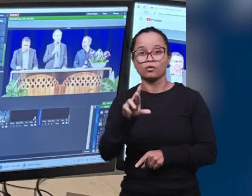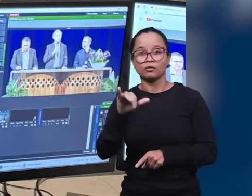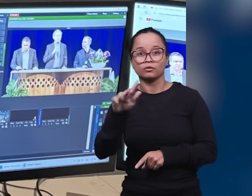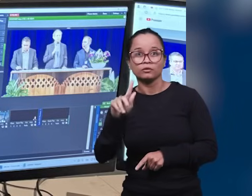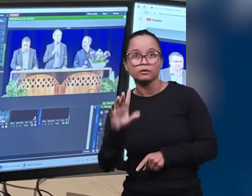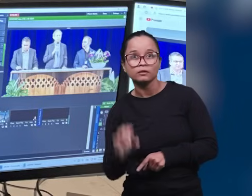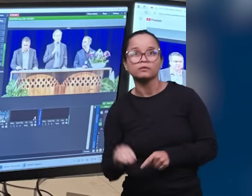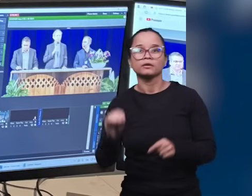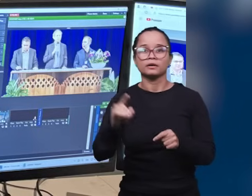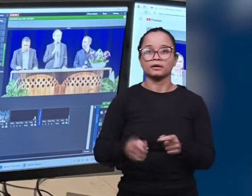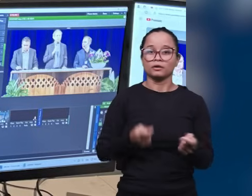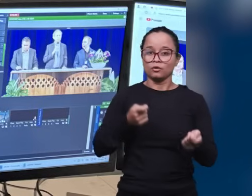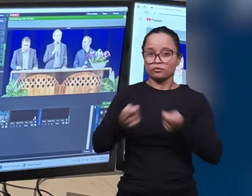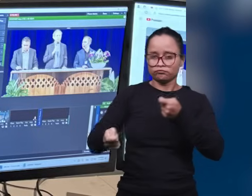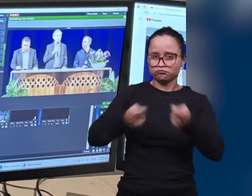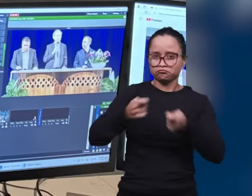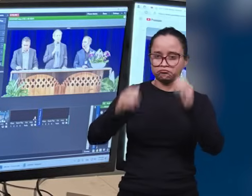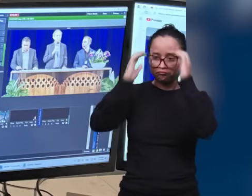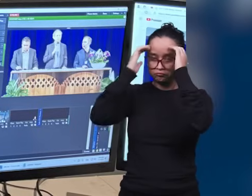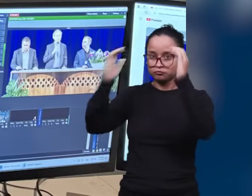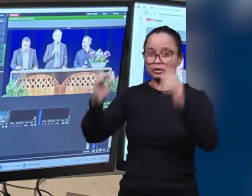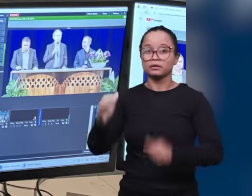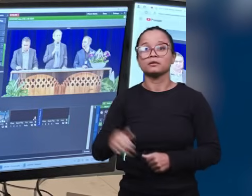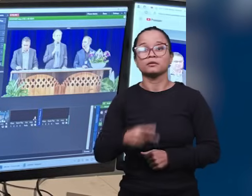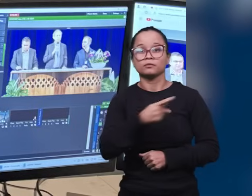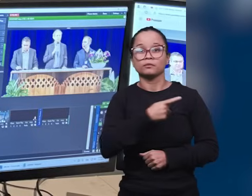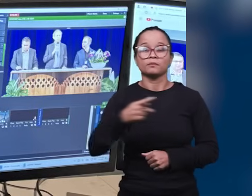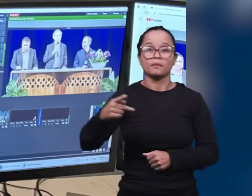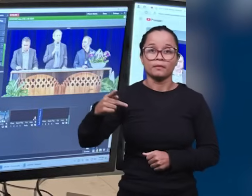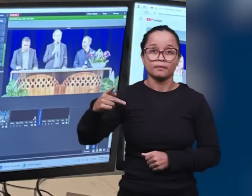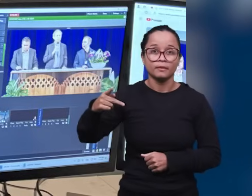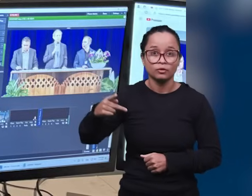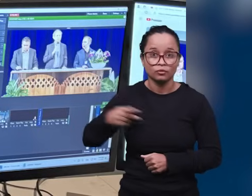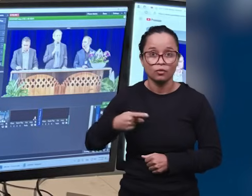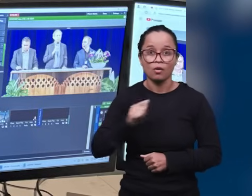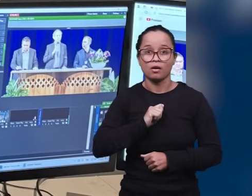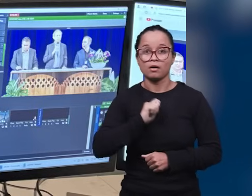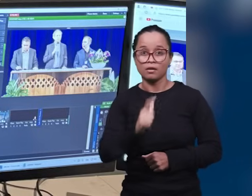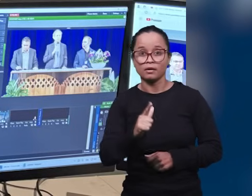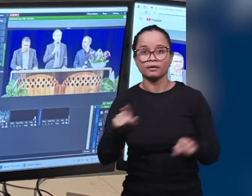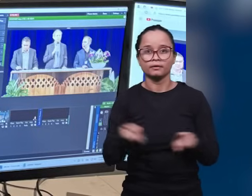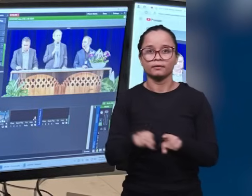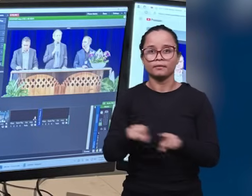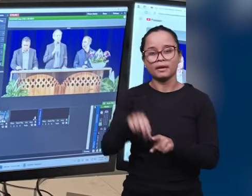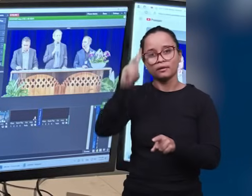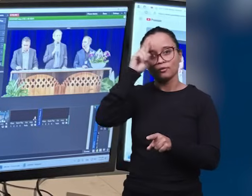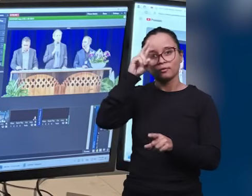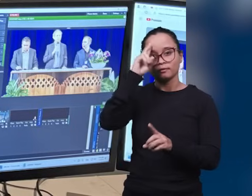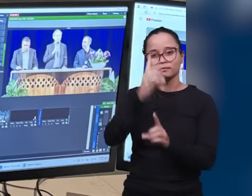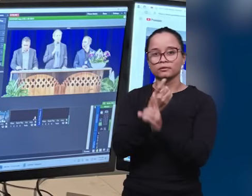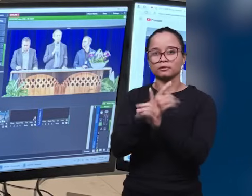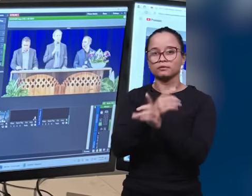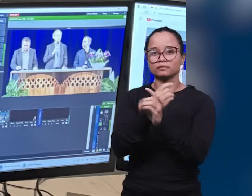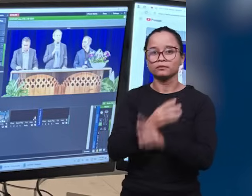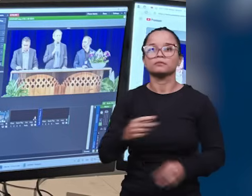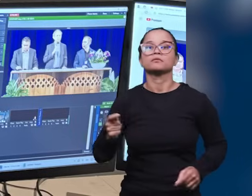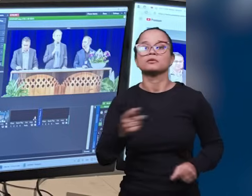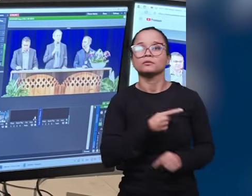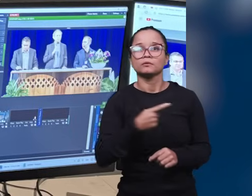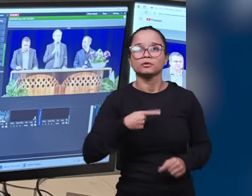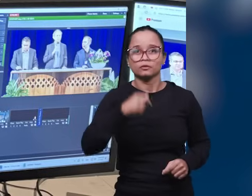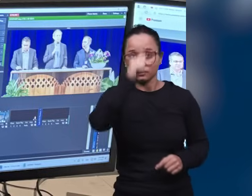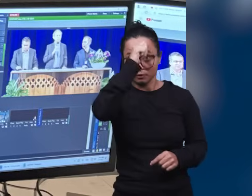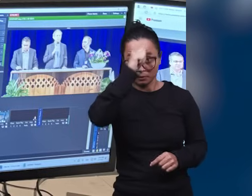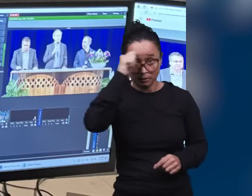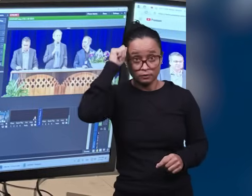Governo e Obediência, ministrada pelo pastor Alexandre Gueiros, e a aula Histórico da Doutrina, lecionada